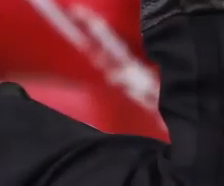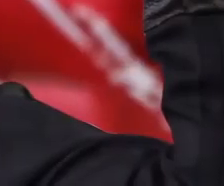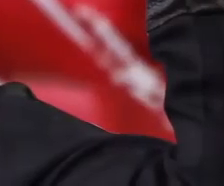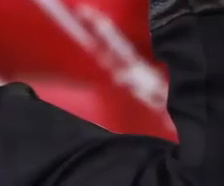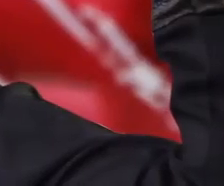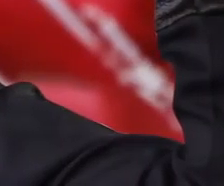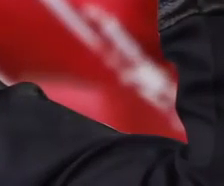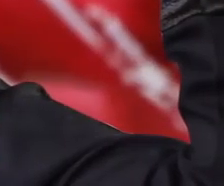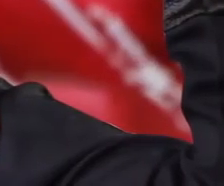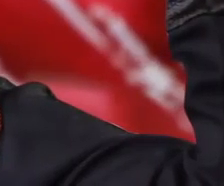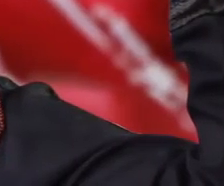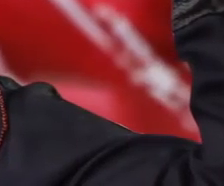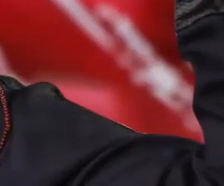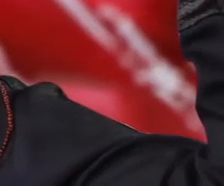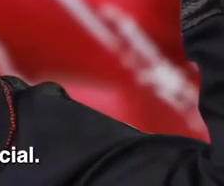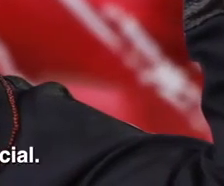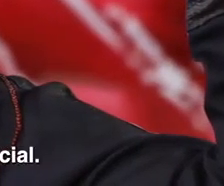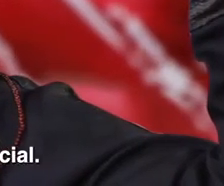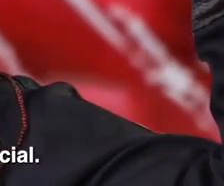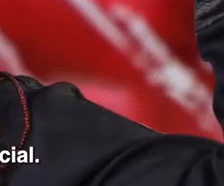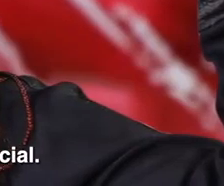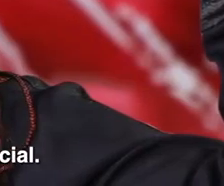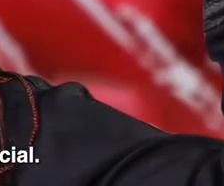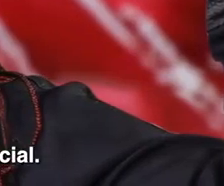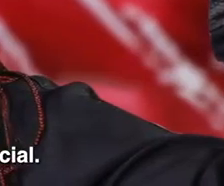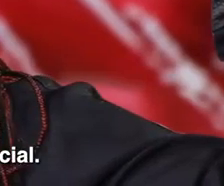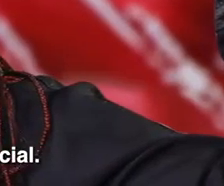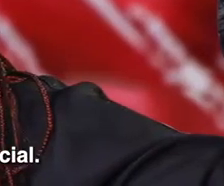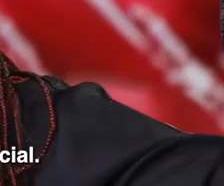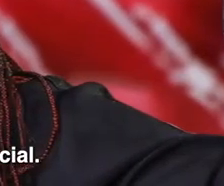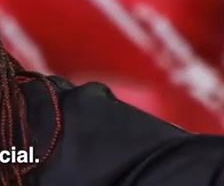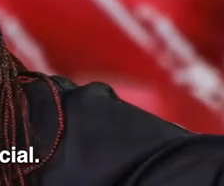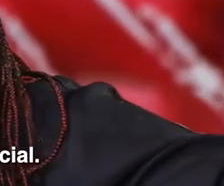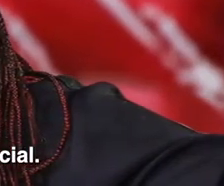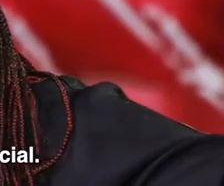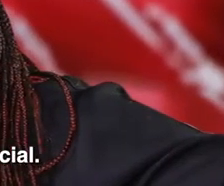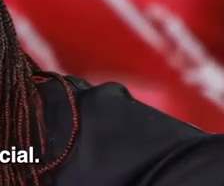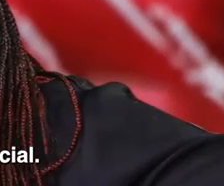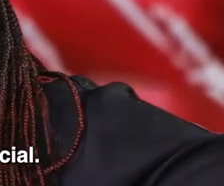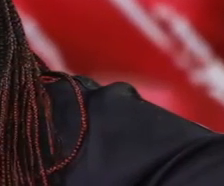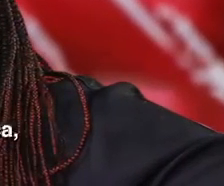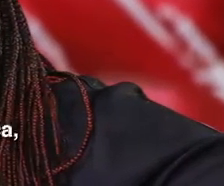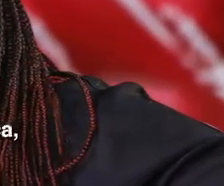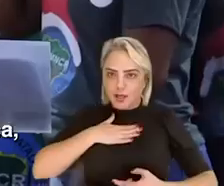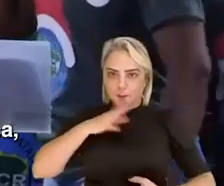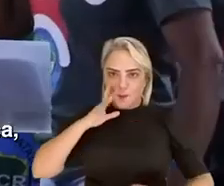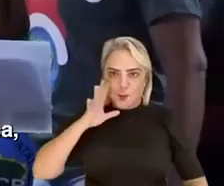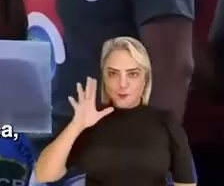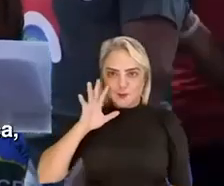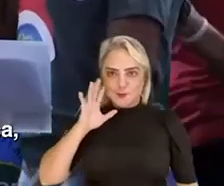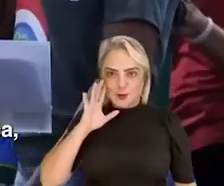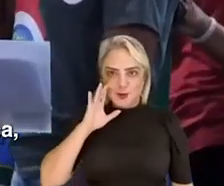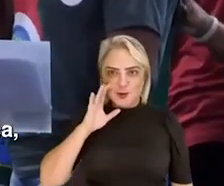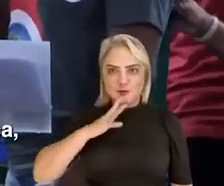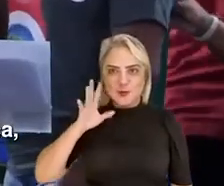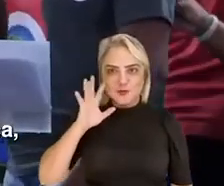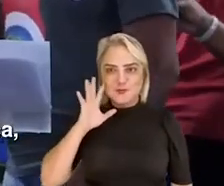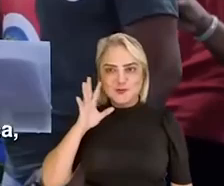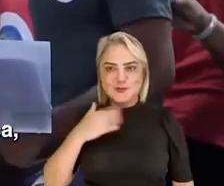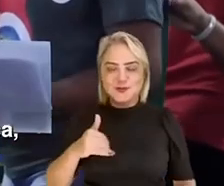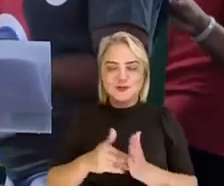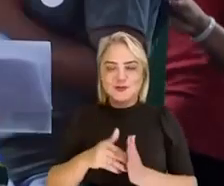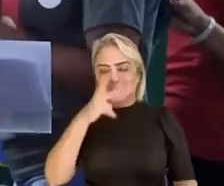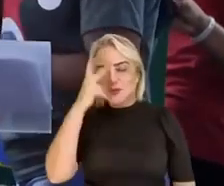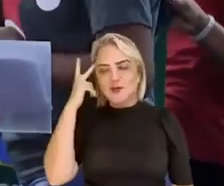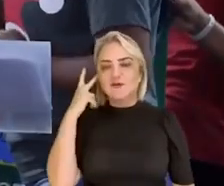Hoje eu voltei a estudar para concluir o meu estudo, que eu quero fazer uma faculdade de engenharia ambiental e assistente social. E o meu sonho, que todo mundo brinca, fala